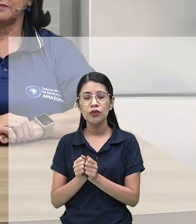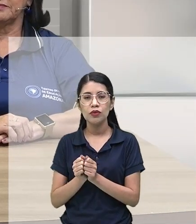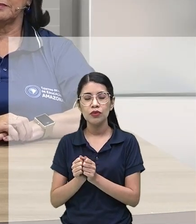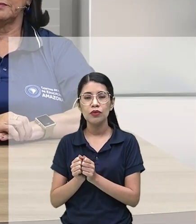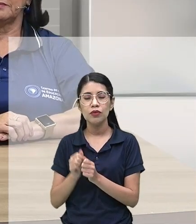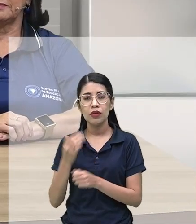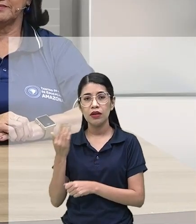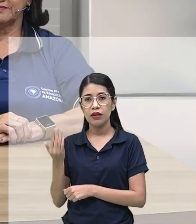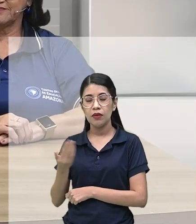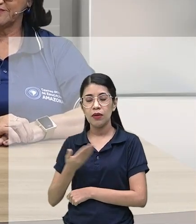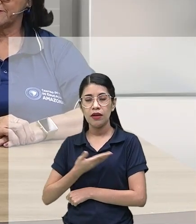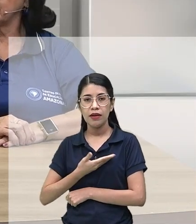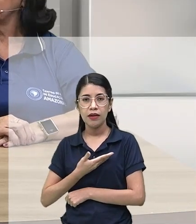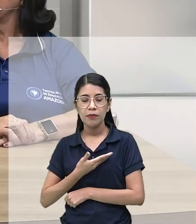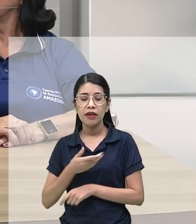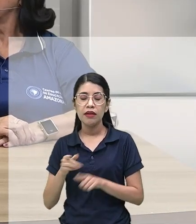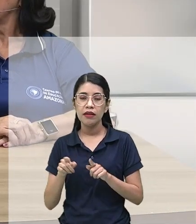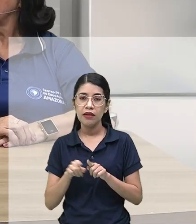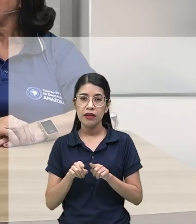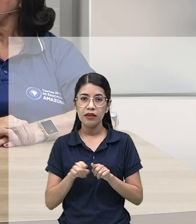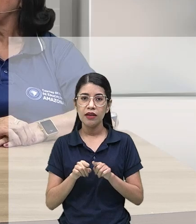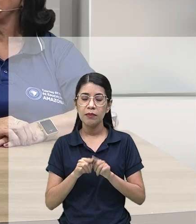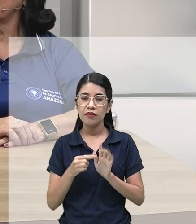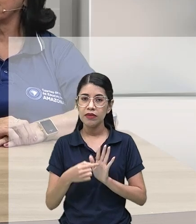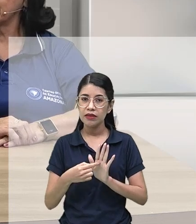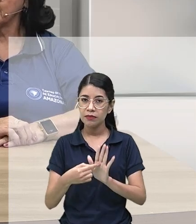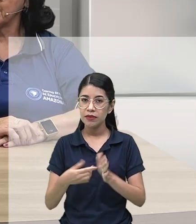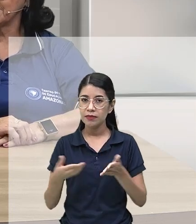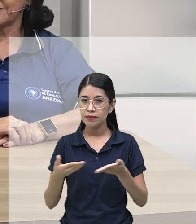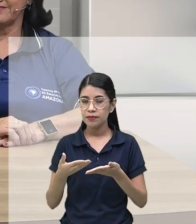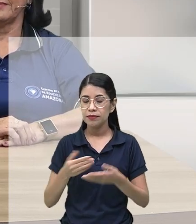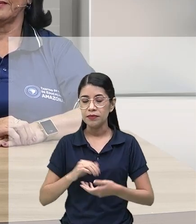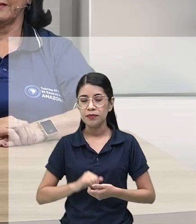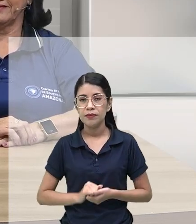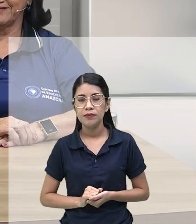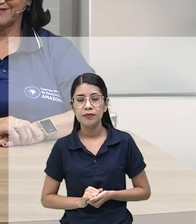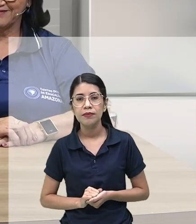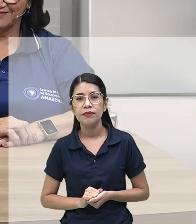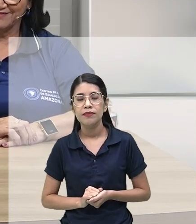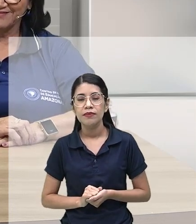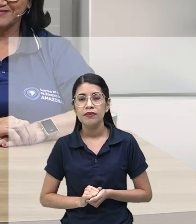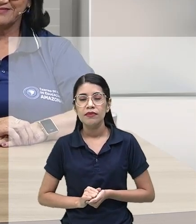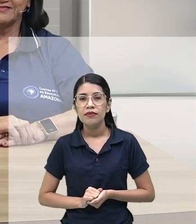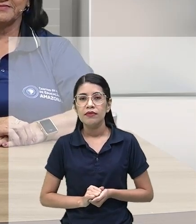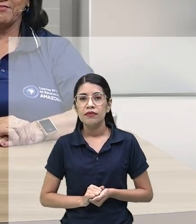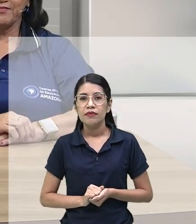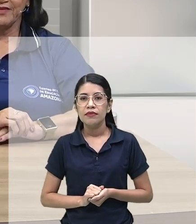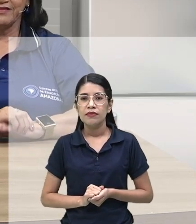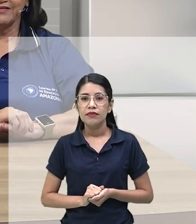viram, com a minha colega, que também irá se apresentar a vocês.